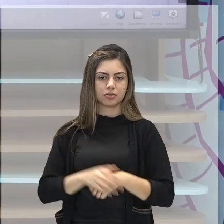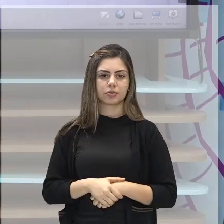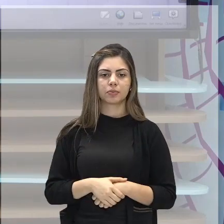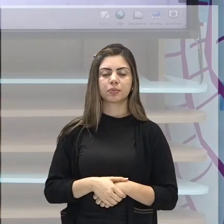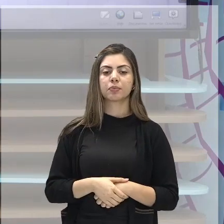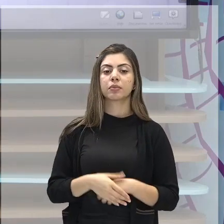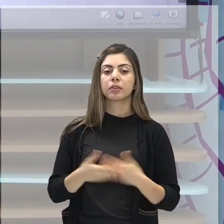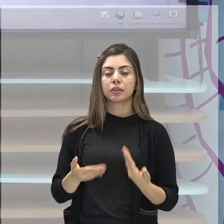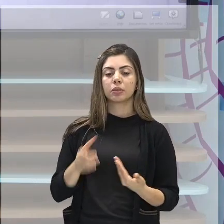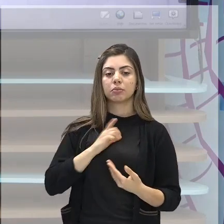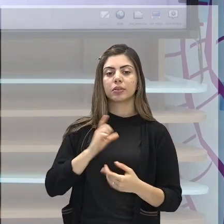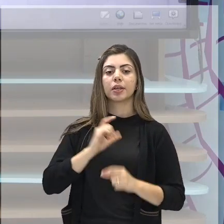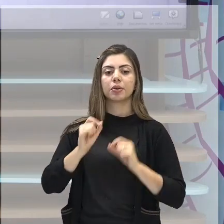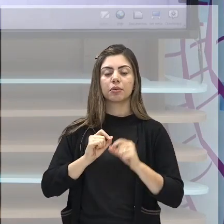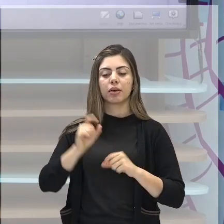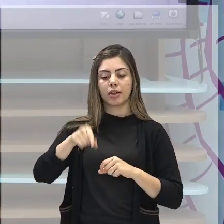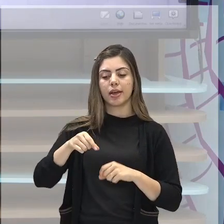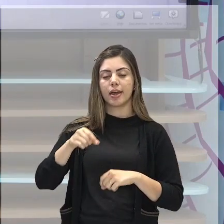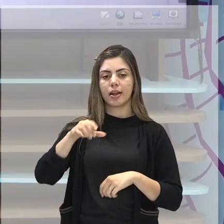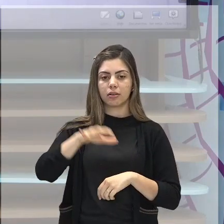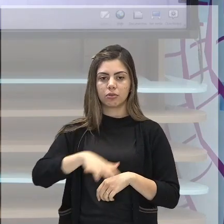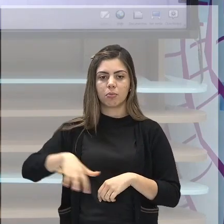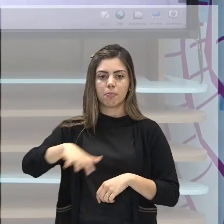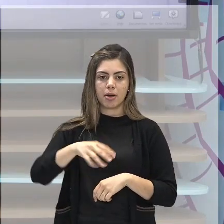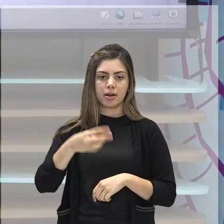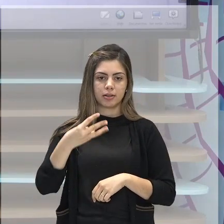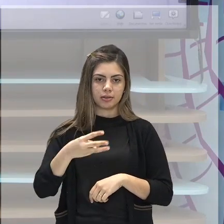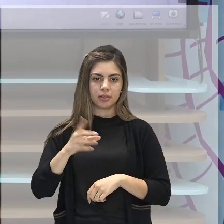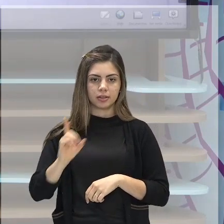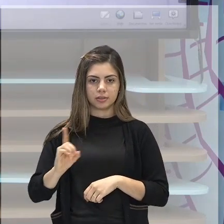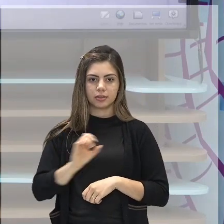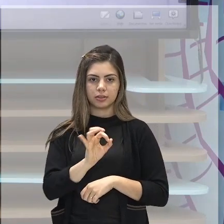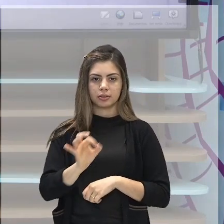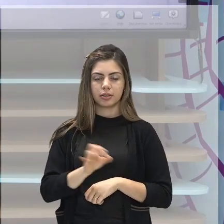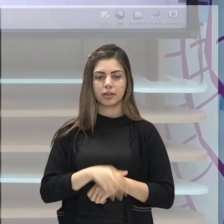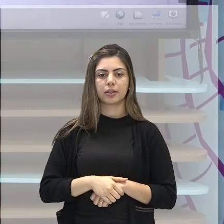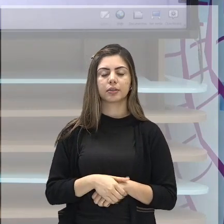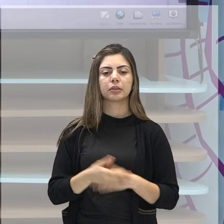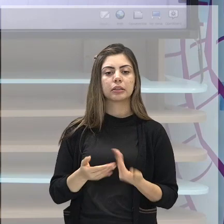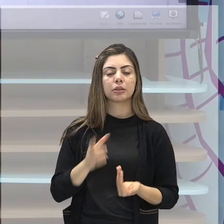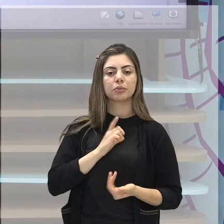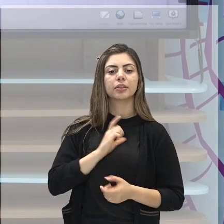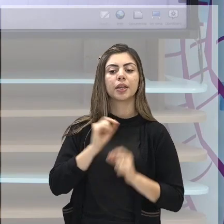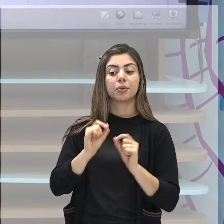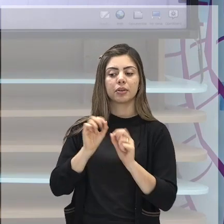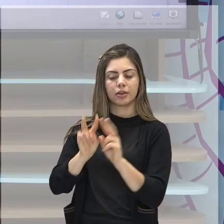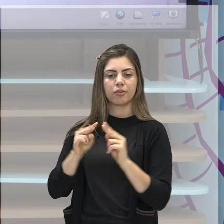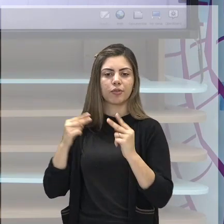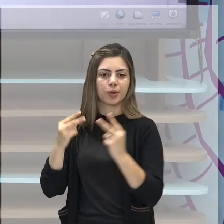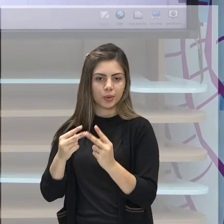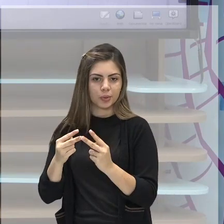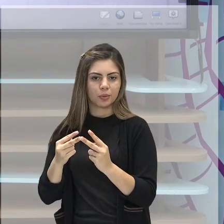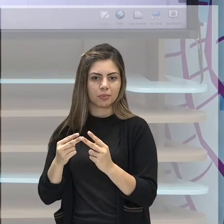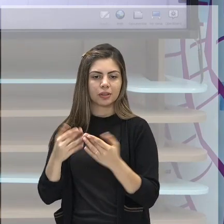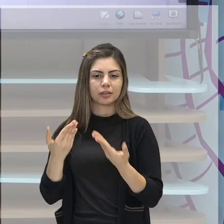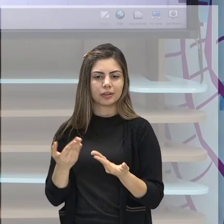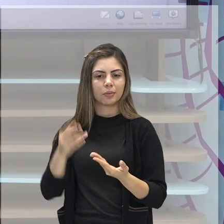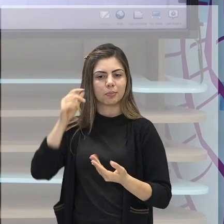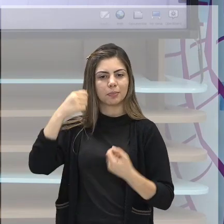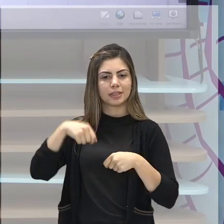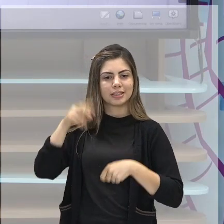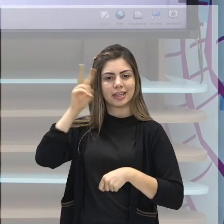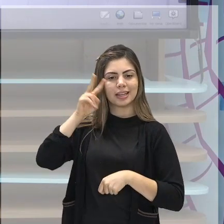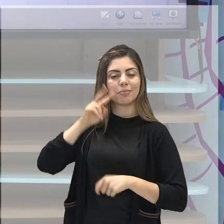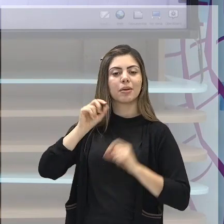porque o corpo está no espaço tridimensional, né? Beleza? Ó. Falou de volume, a unidade